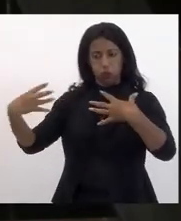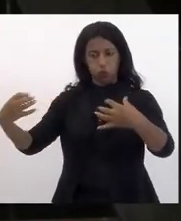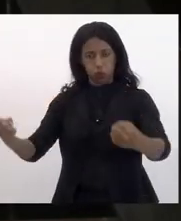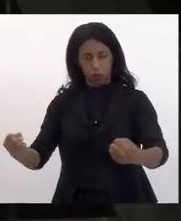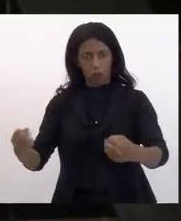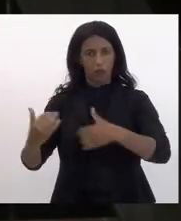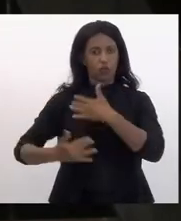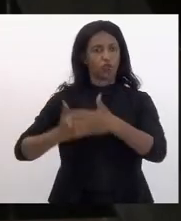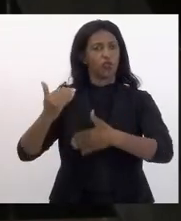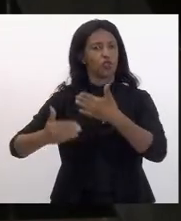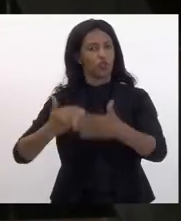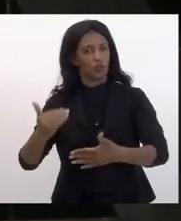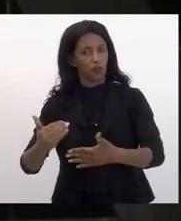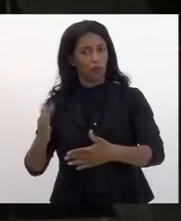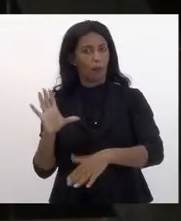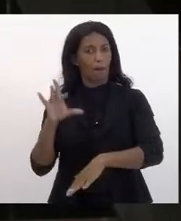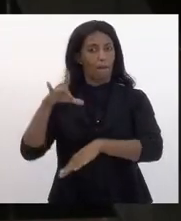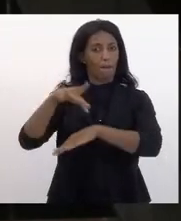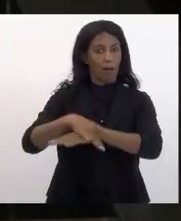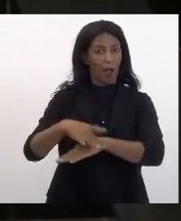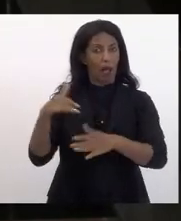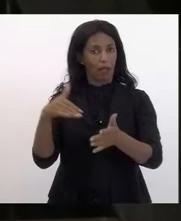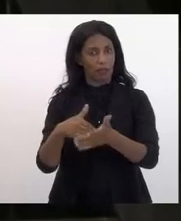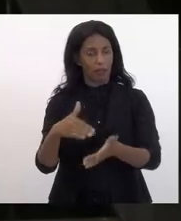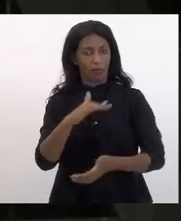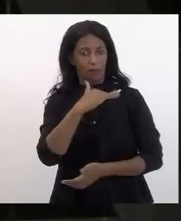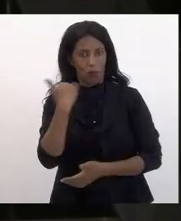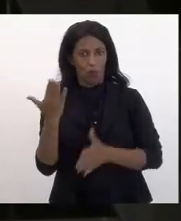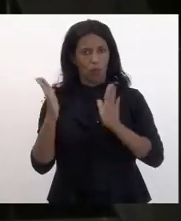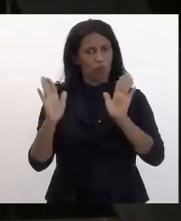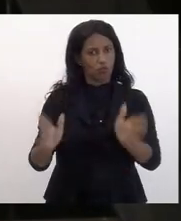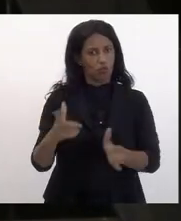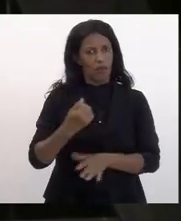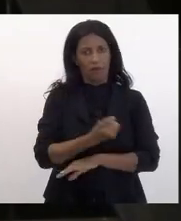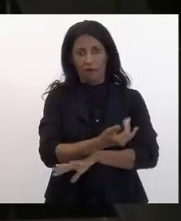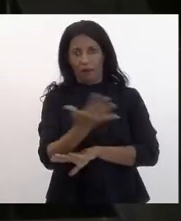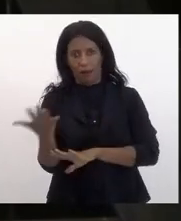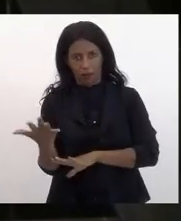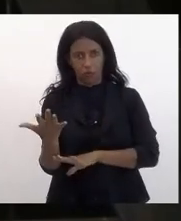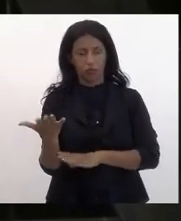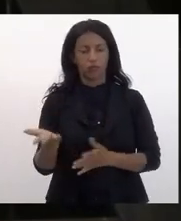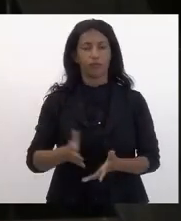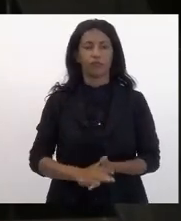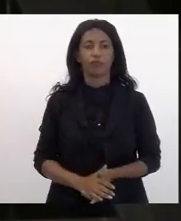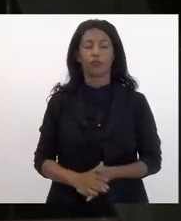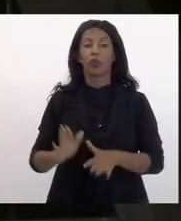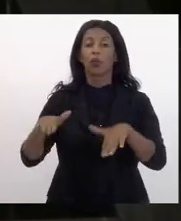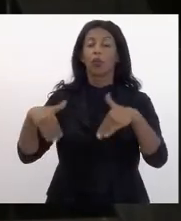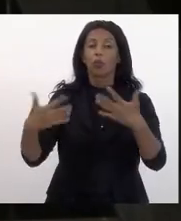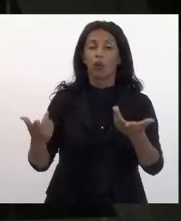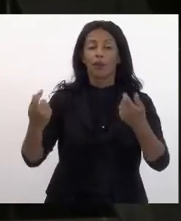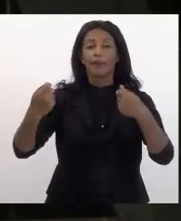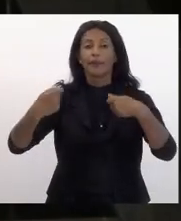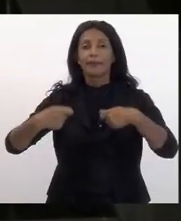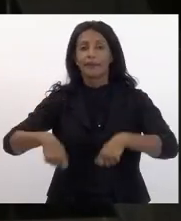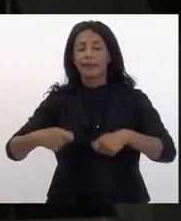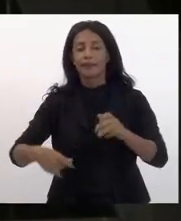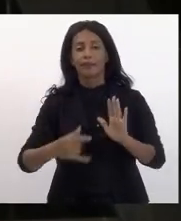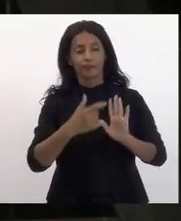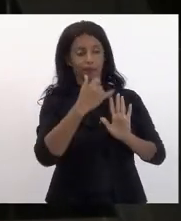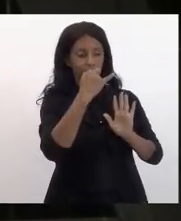de evoluir para casos mais graves, até morrerem, como nós já temos vários casos, qual é a necessidade